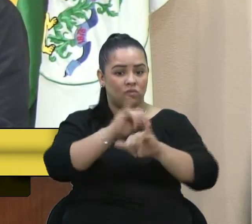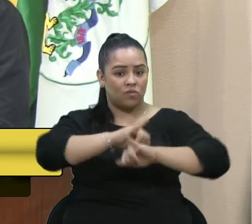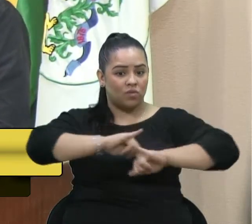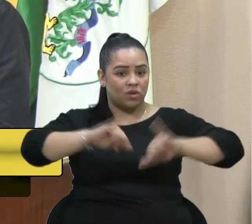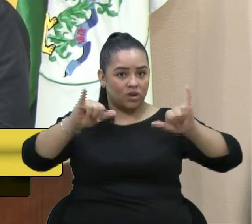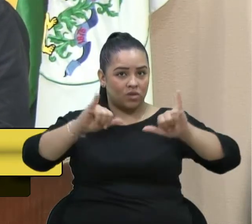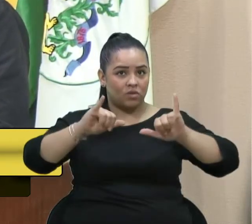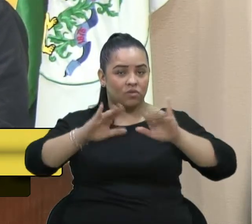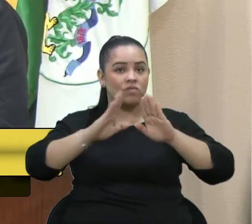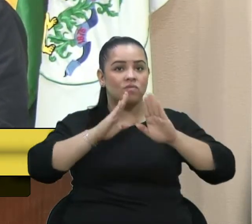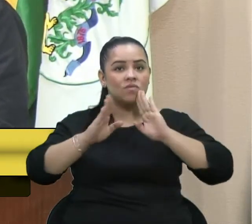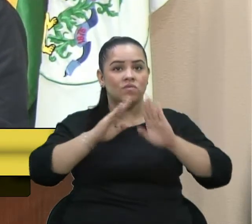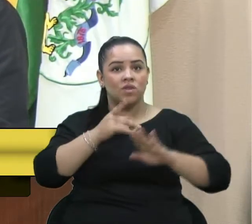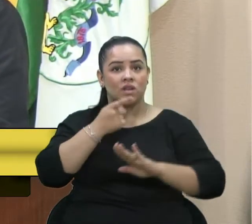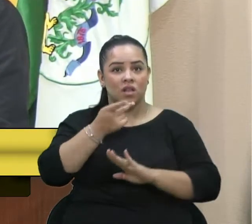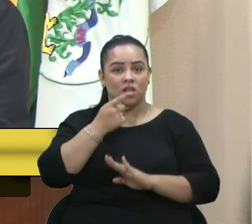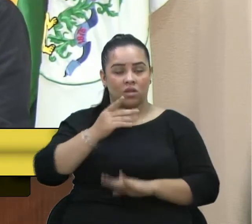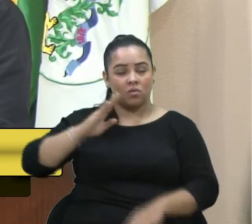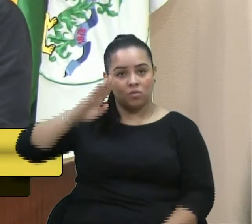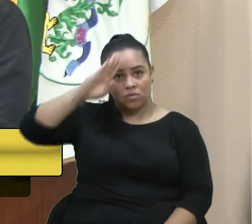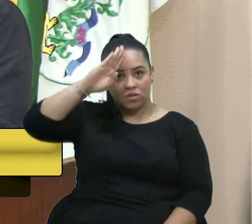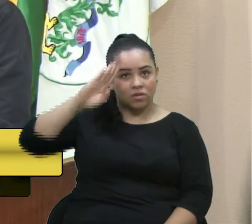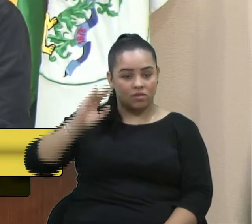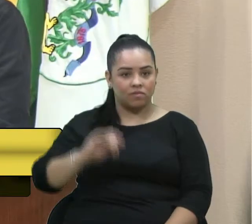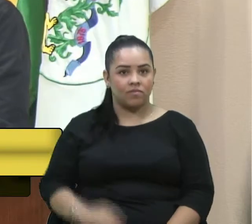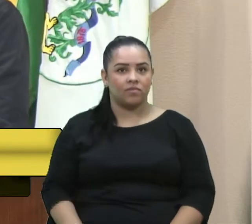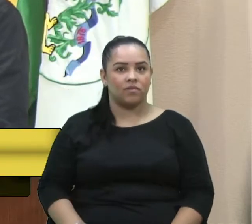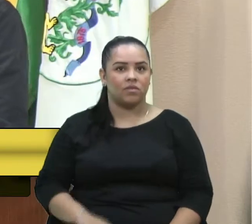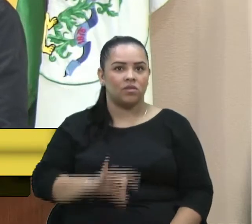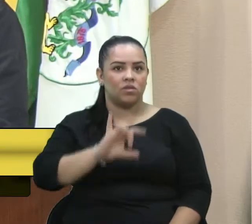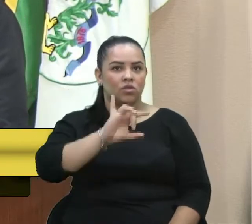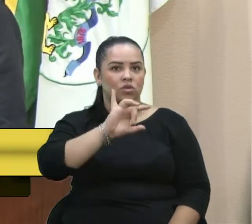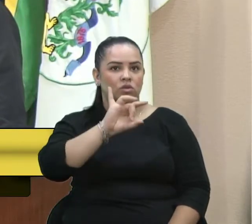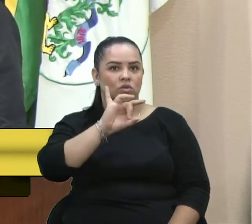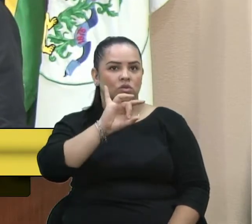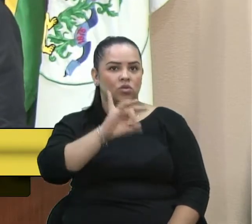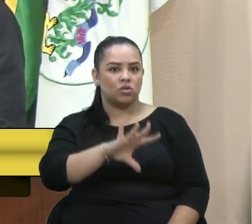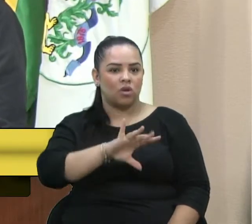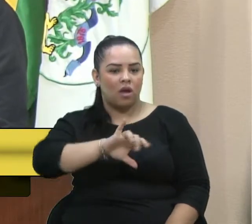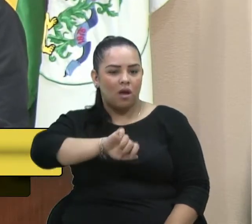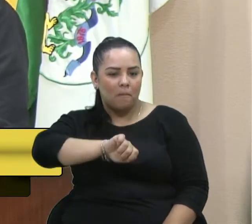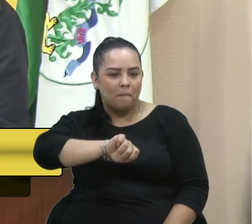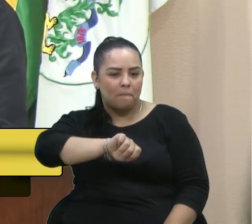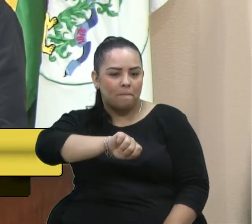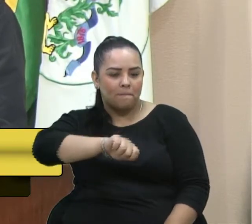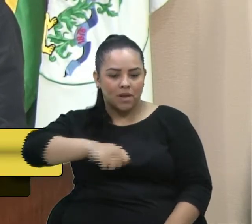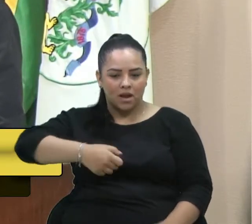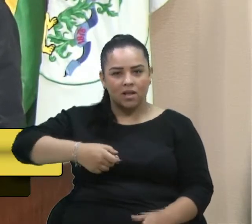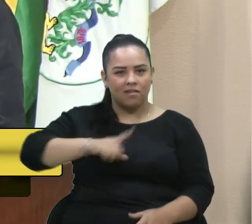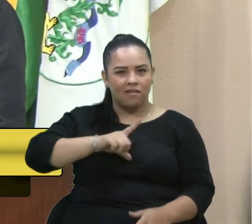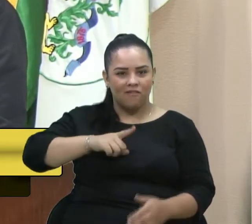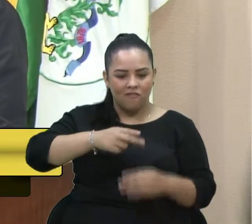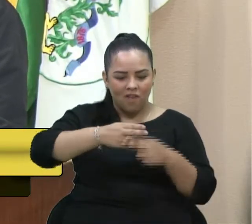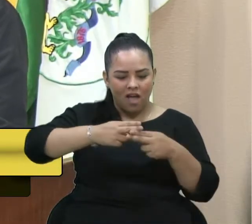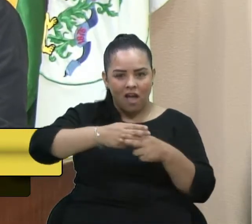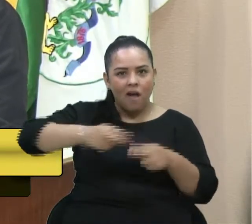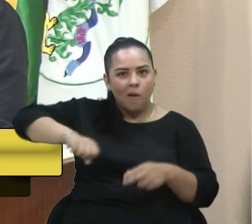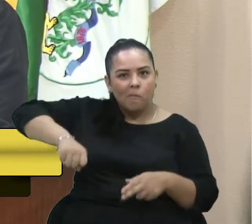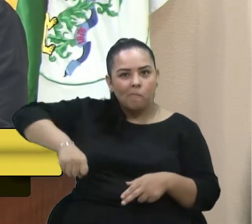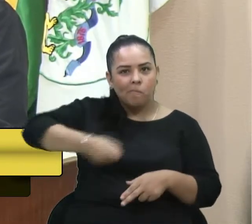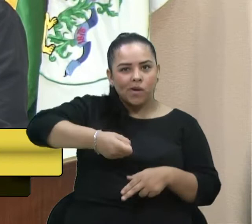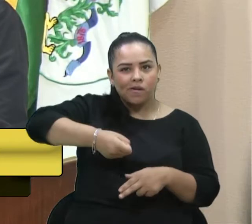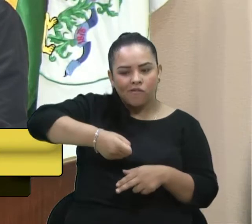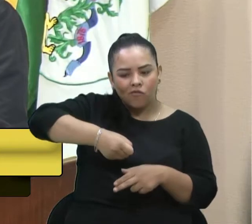ao presidente da República, ela diz: era só dar uma torcidinha na faca. E um palavrão acompanha. Um palavrão de